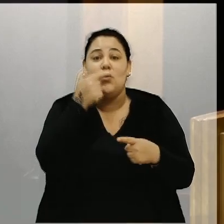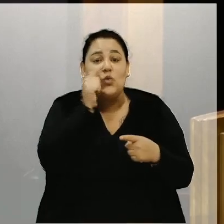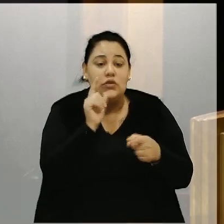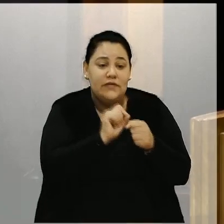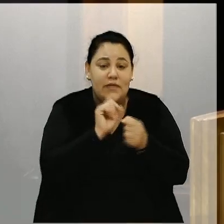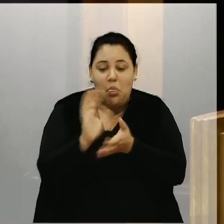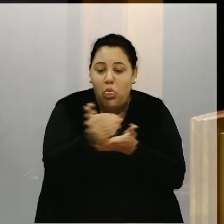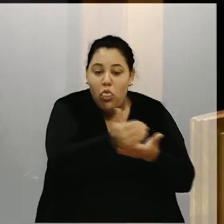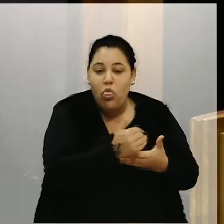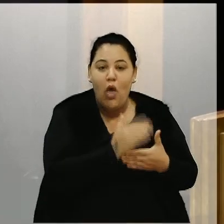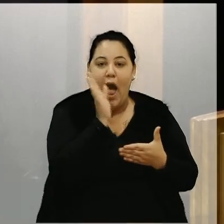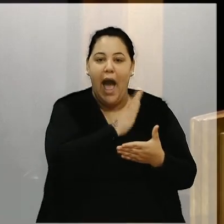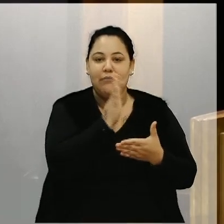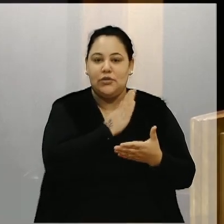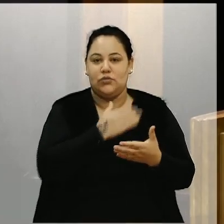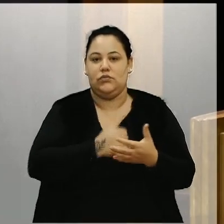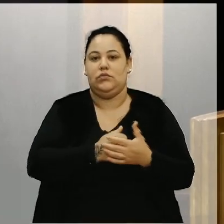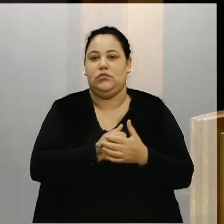a coleta.